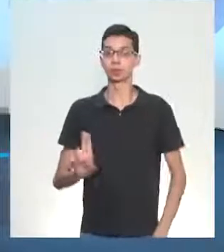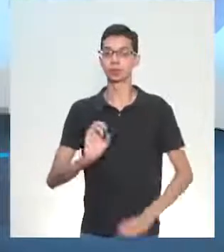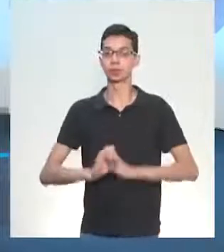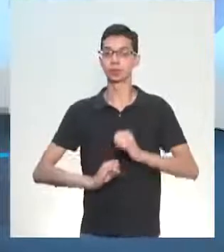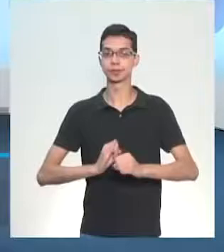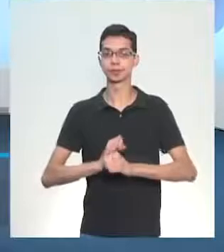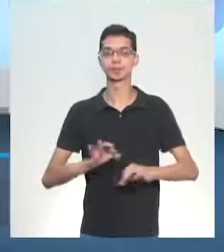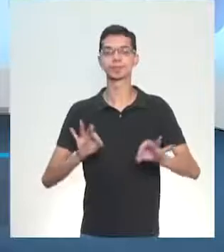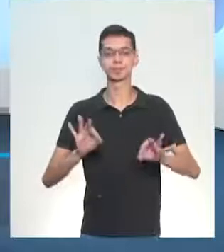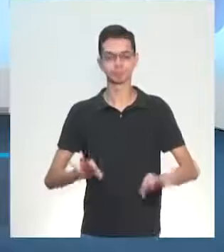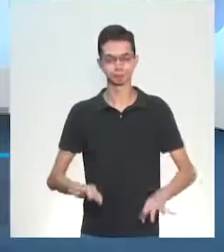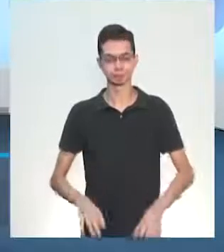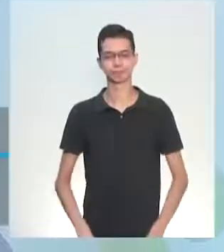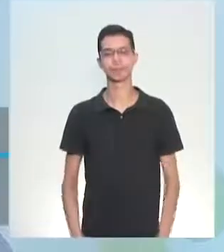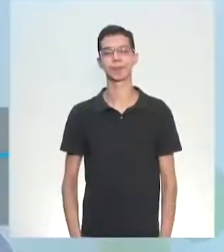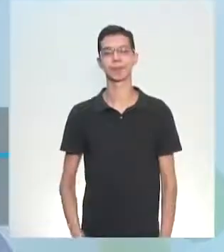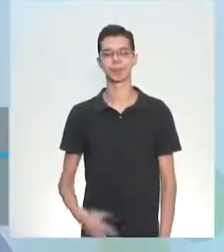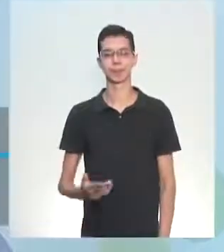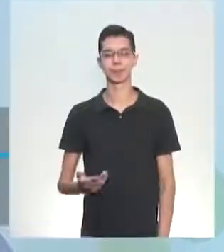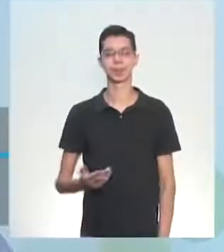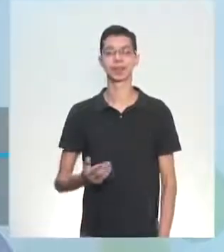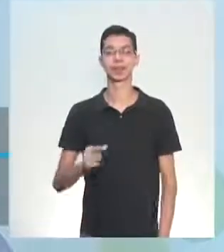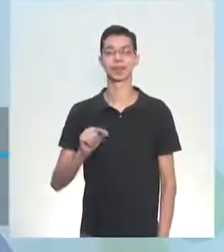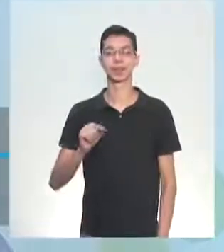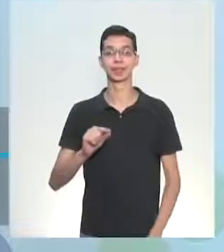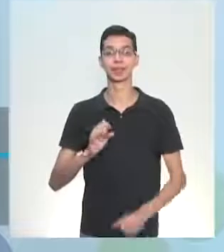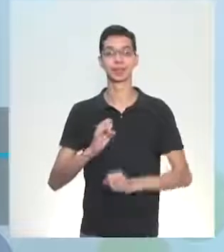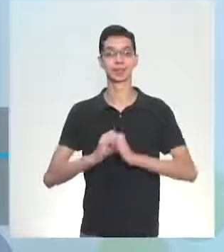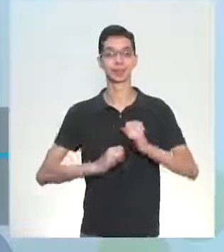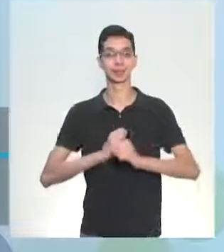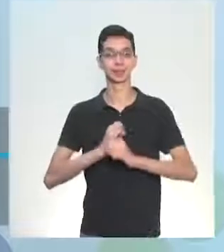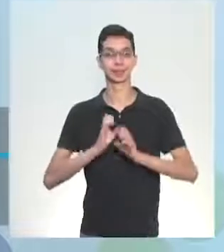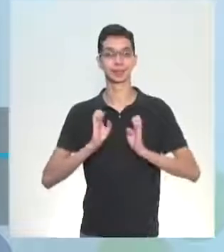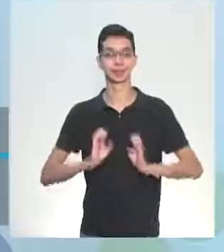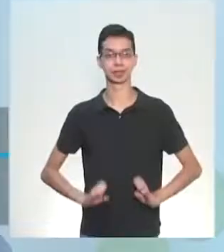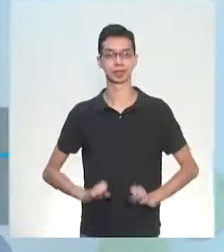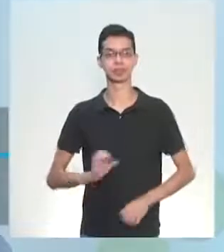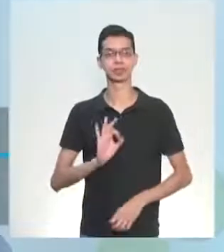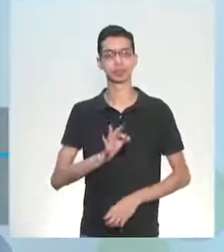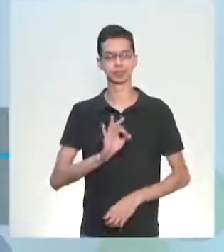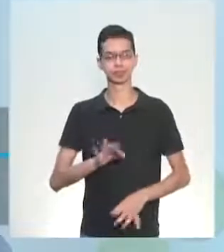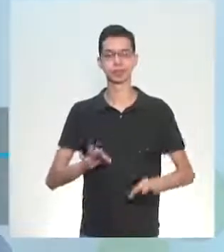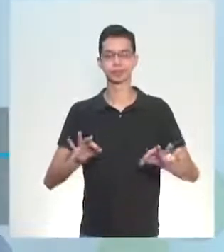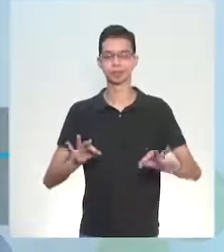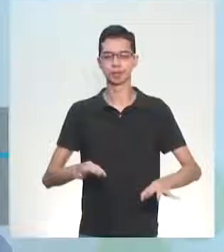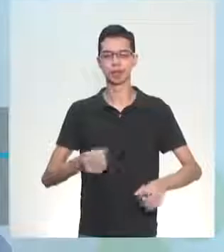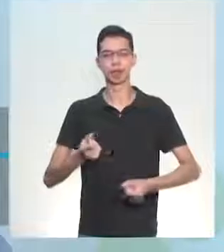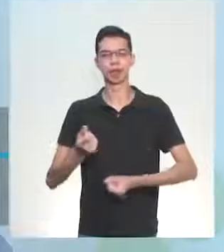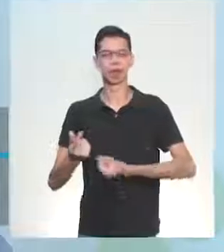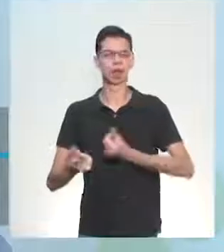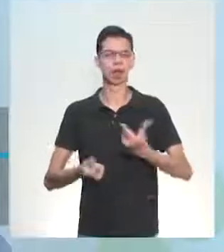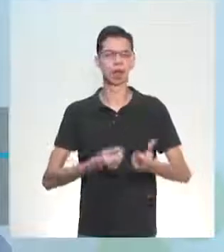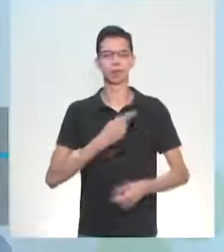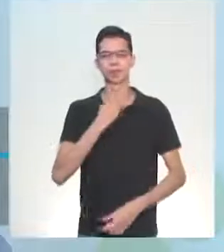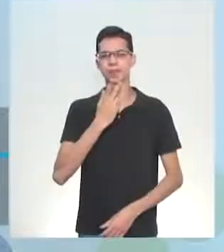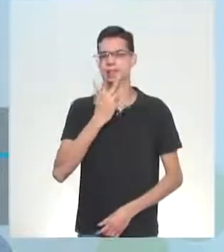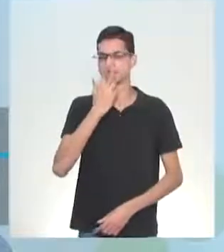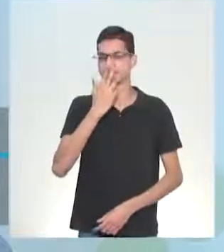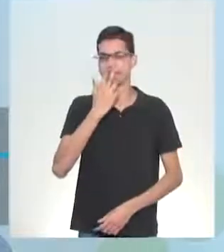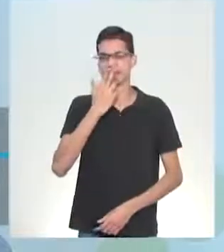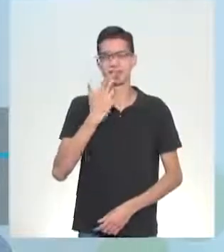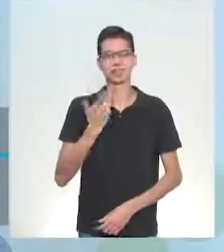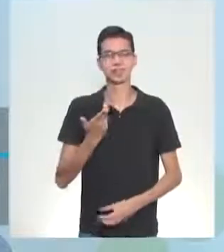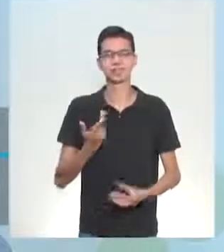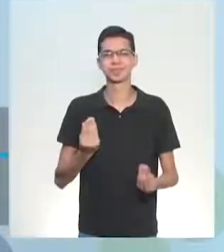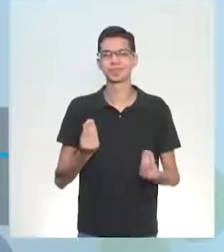palavra netiqueta, aí, como foi mencionado, é um Netiqueta. neologismo, ou alguns colocam até mesmo como uma gíria, mas é uma palavra criada para